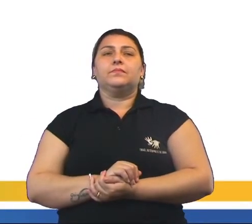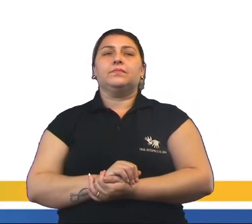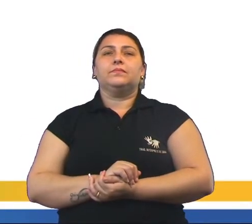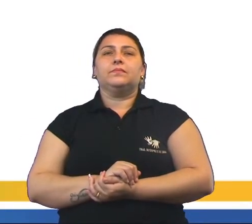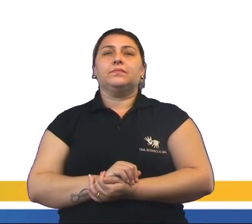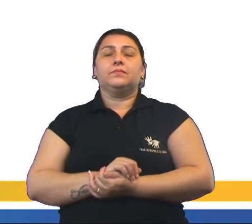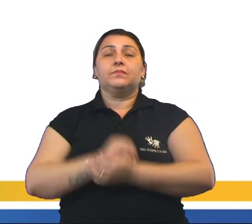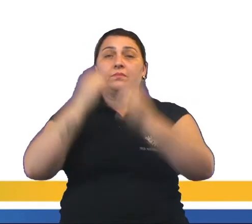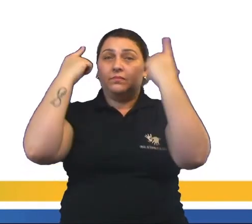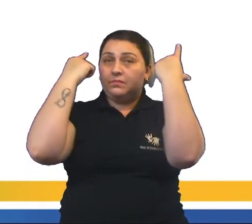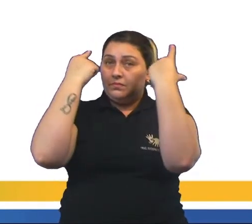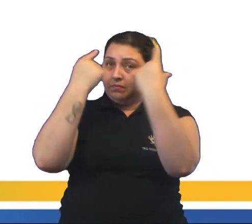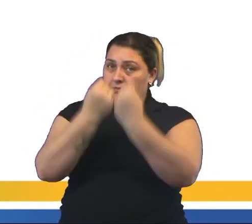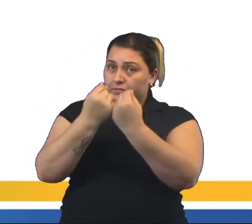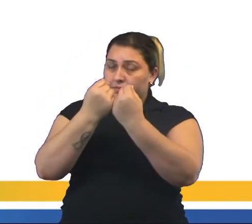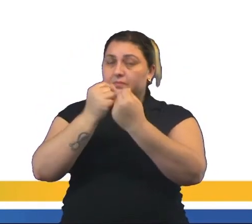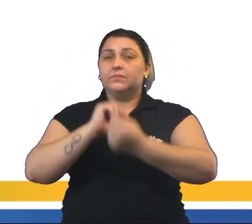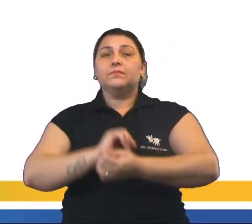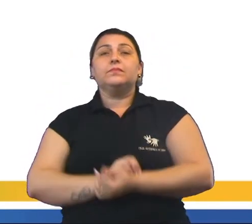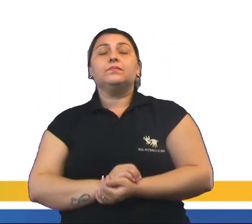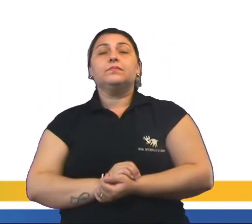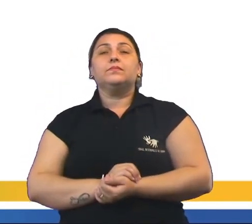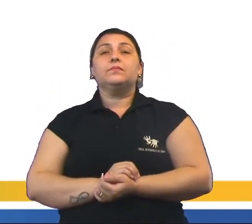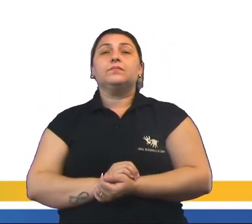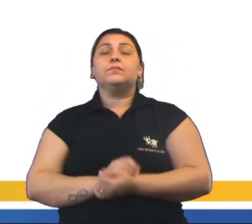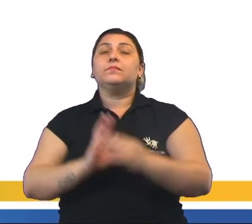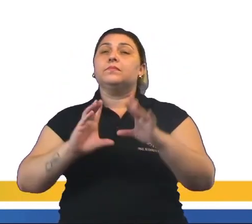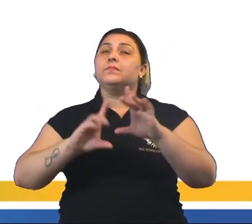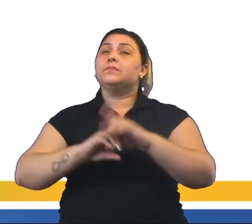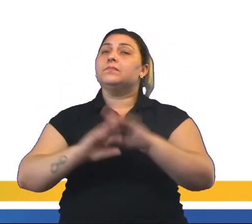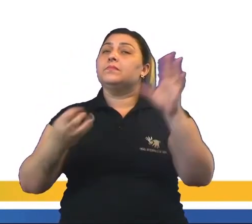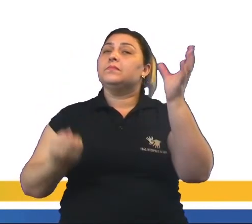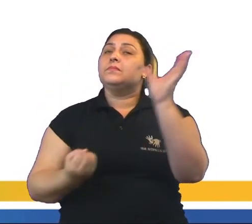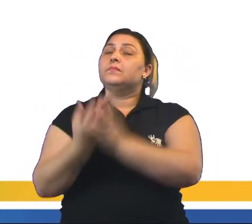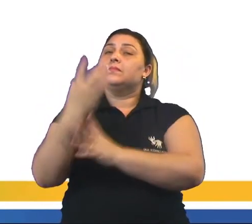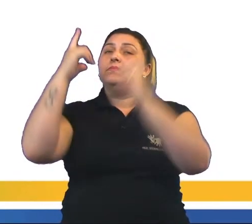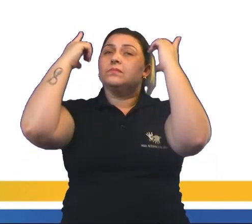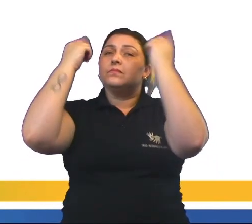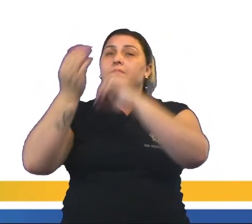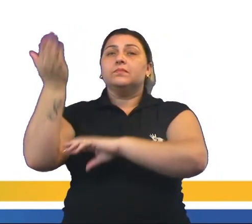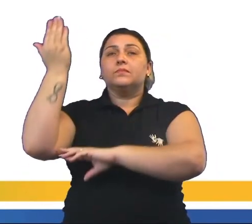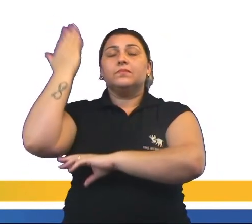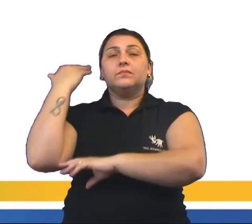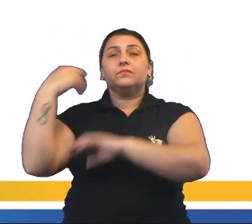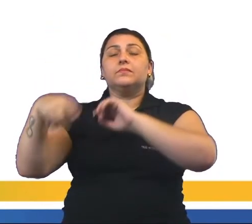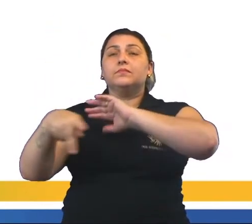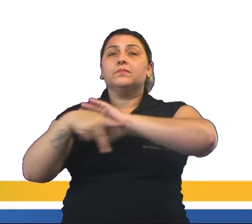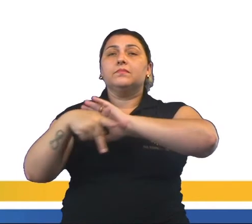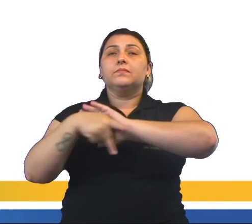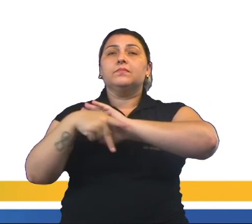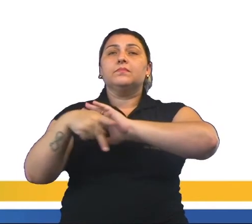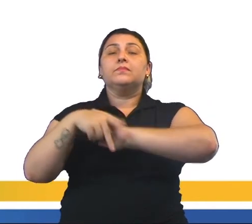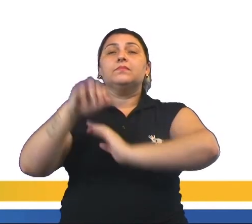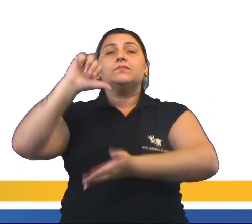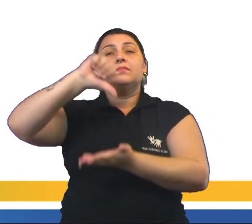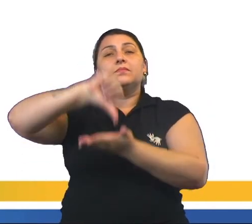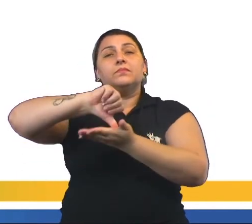Os gregos, a democracia, né, surgiu na Grécia Antiga, especificamente em